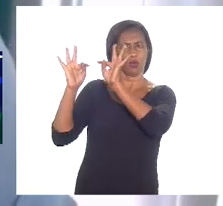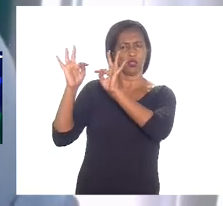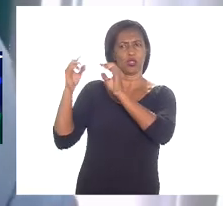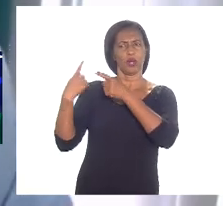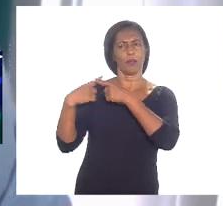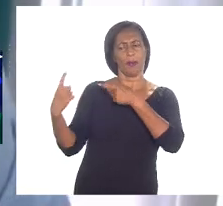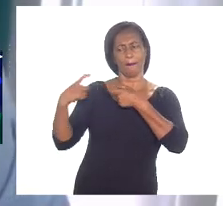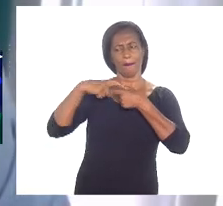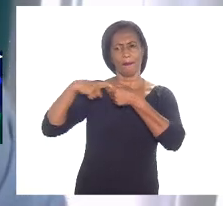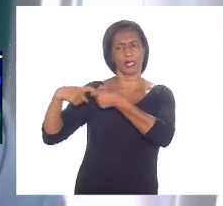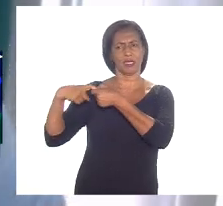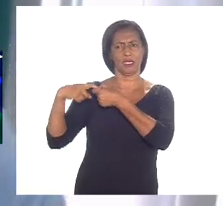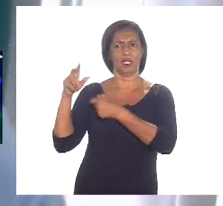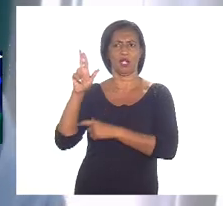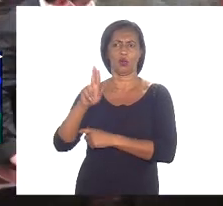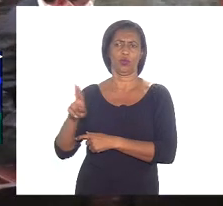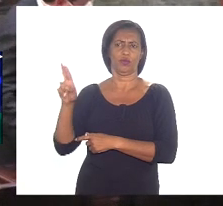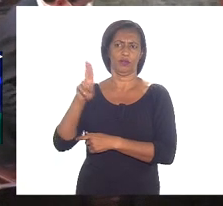e